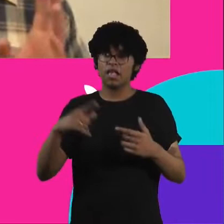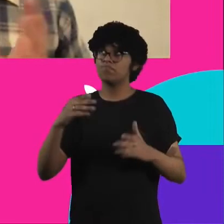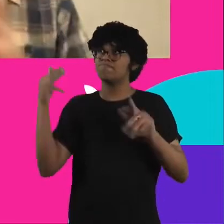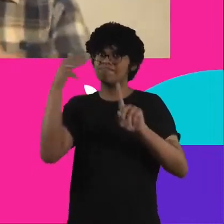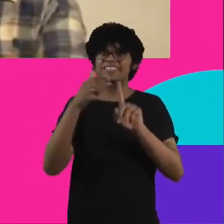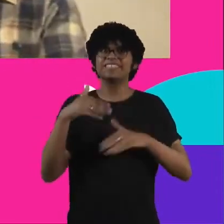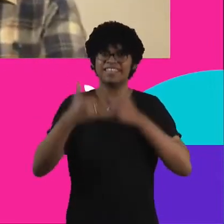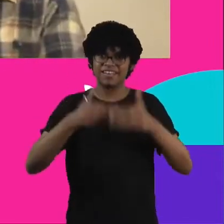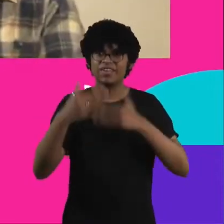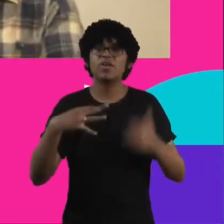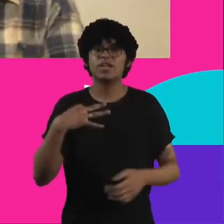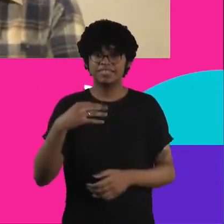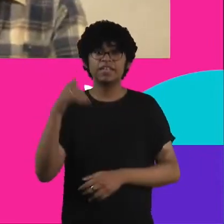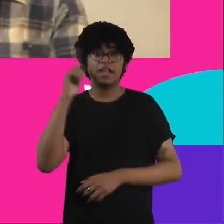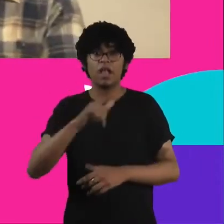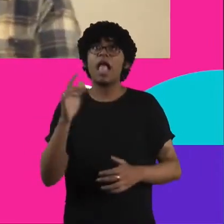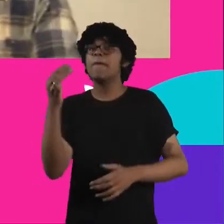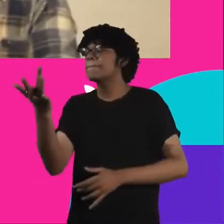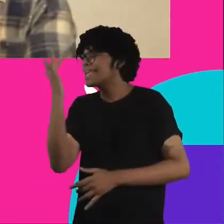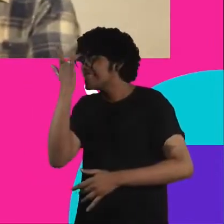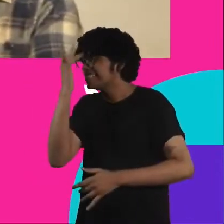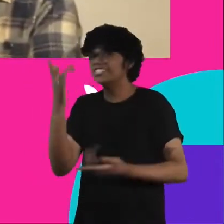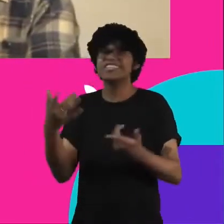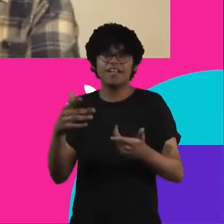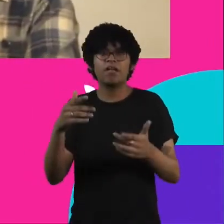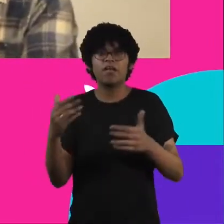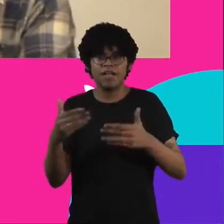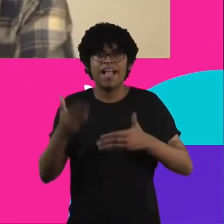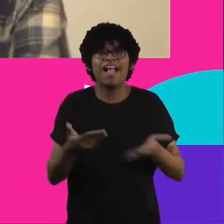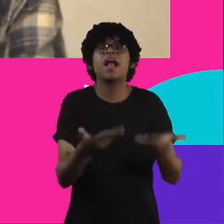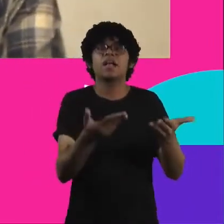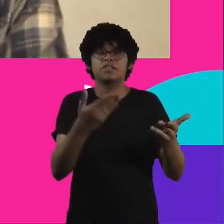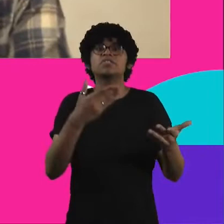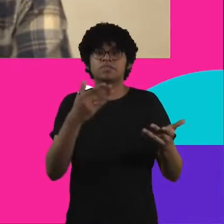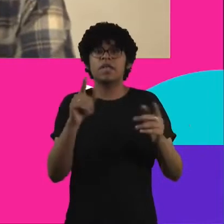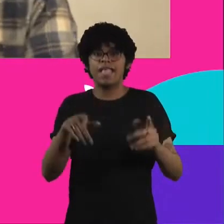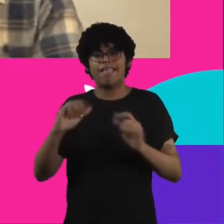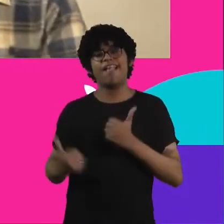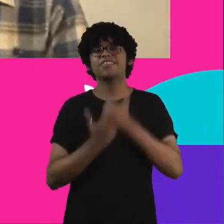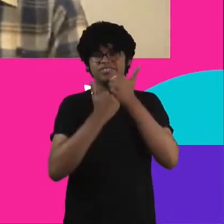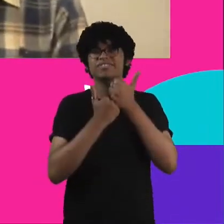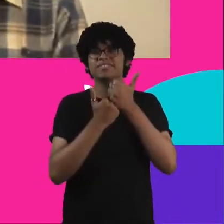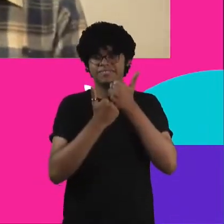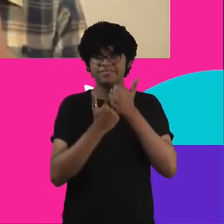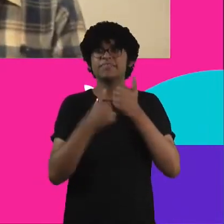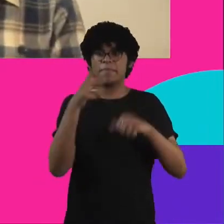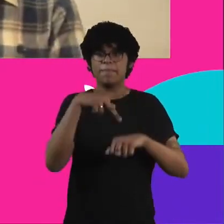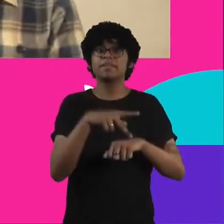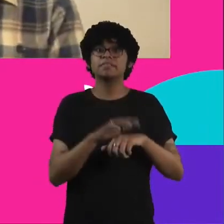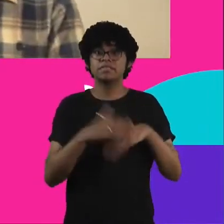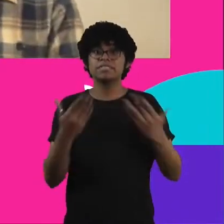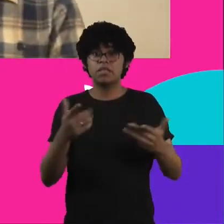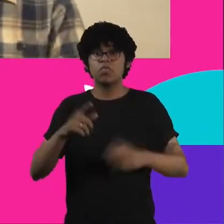que assumiram essa missão. Então, vemos voluntários na Índia prevendo aonde que a energia solar seria mais